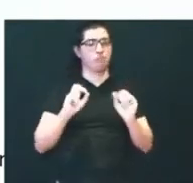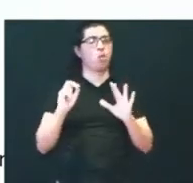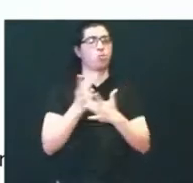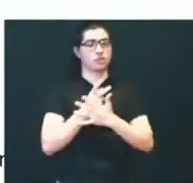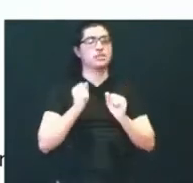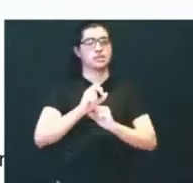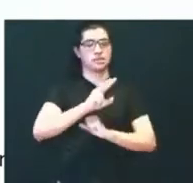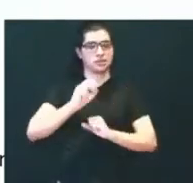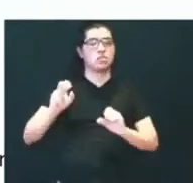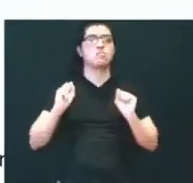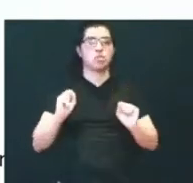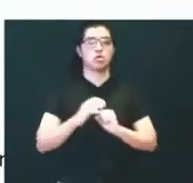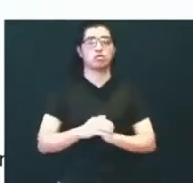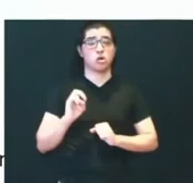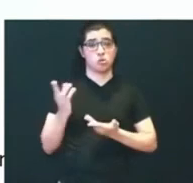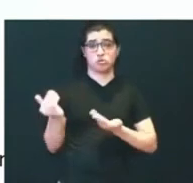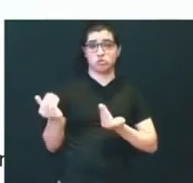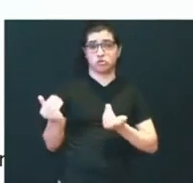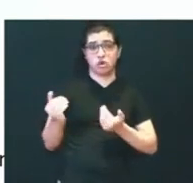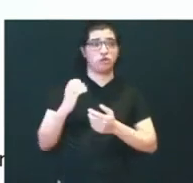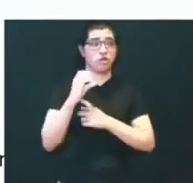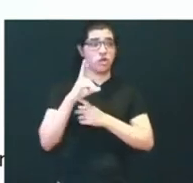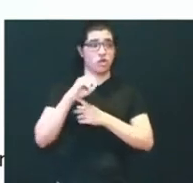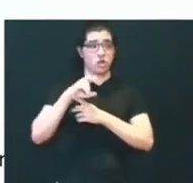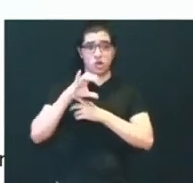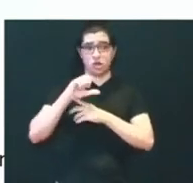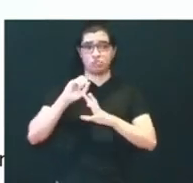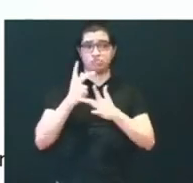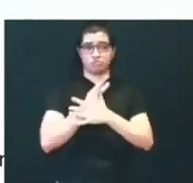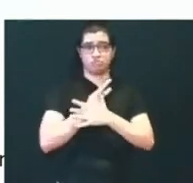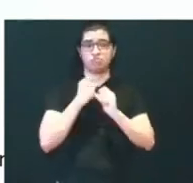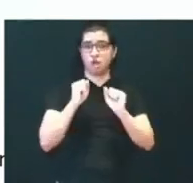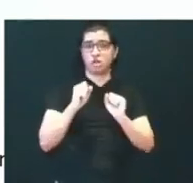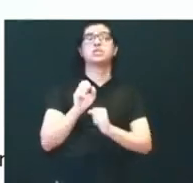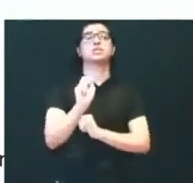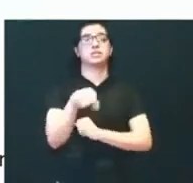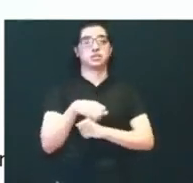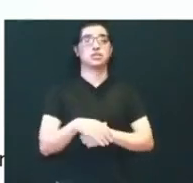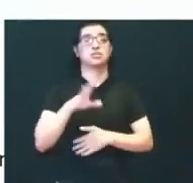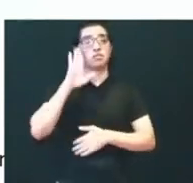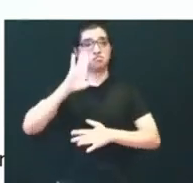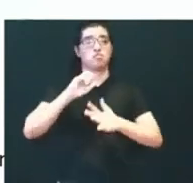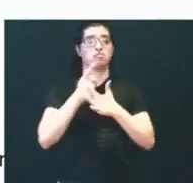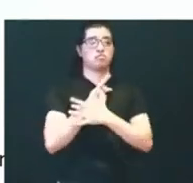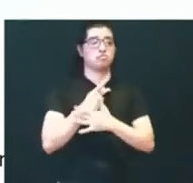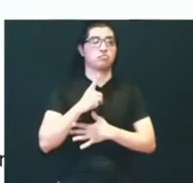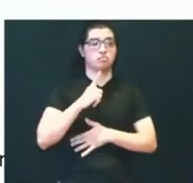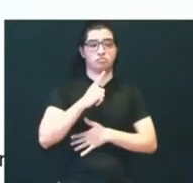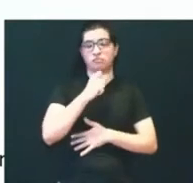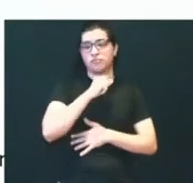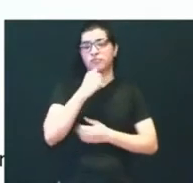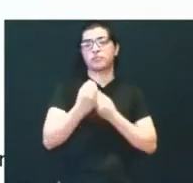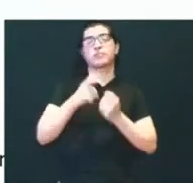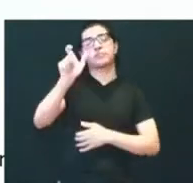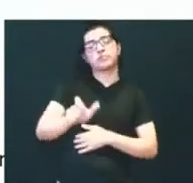ter leucemia mieloide crônica? Pode, mas ele é mais comum no paciente mais idoso. Uma leucemia linfóide crônica não